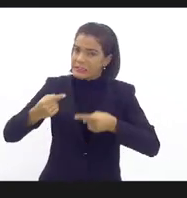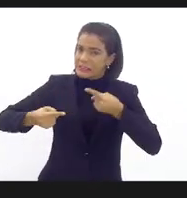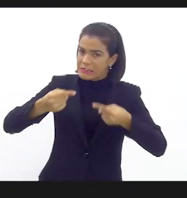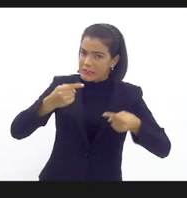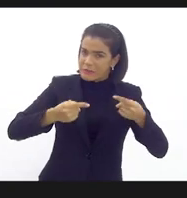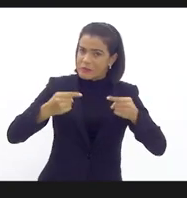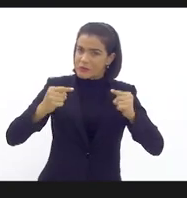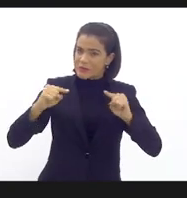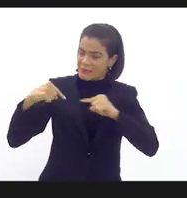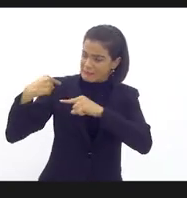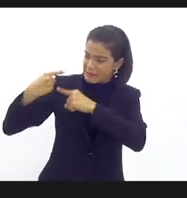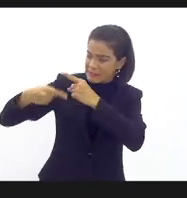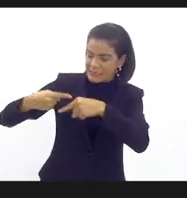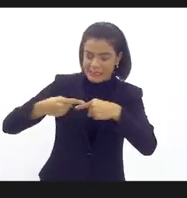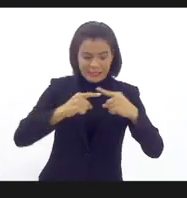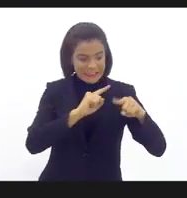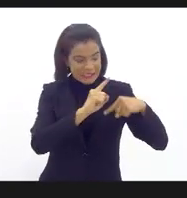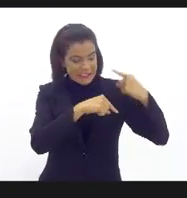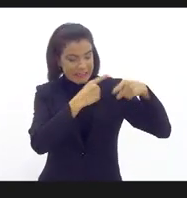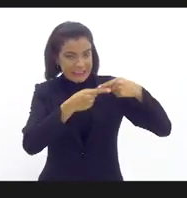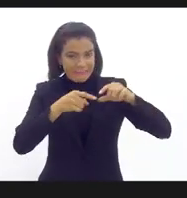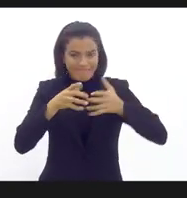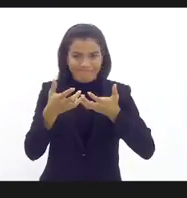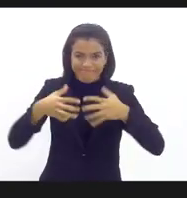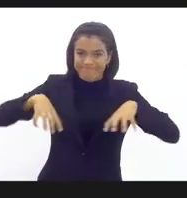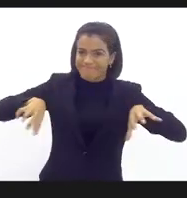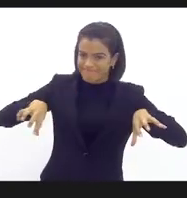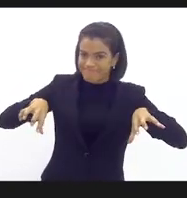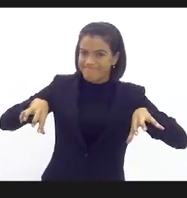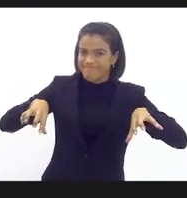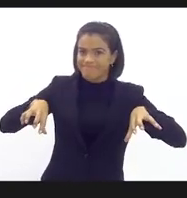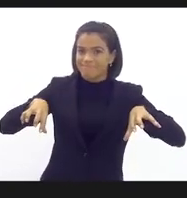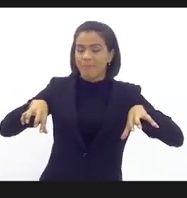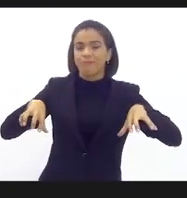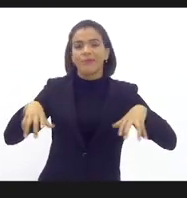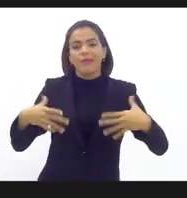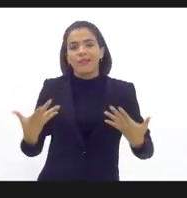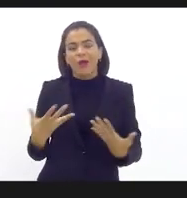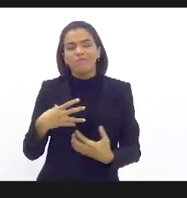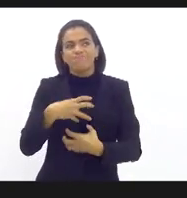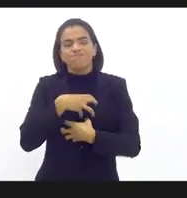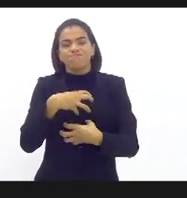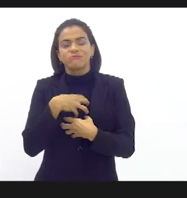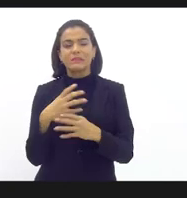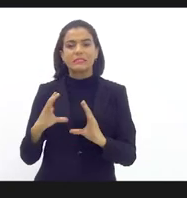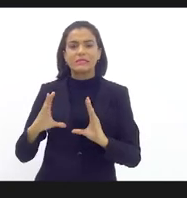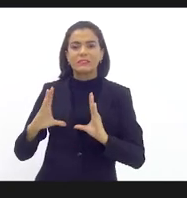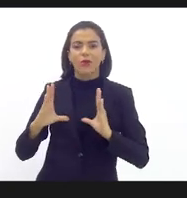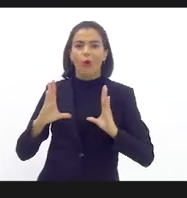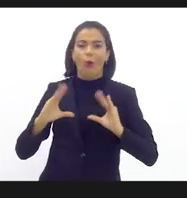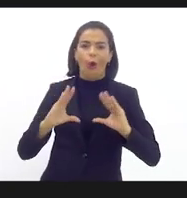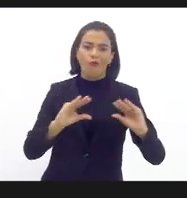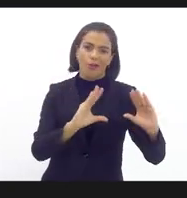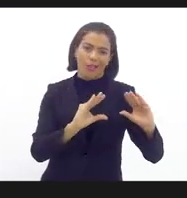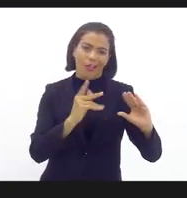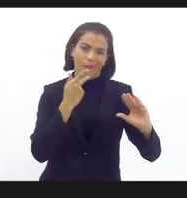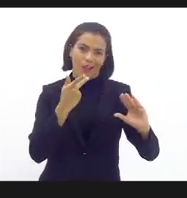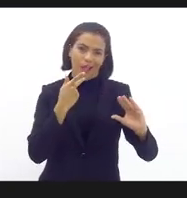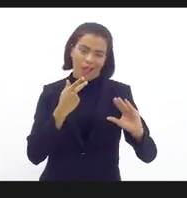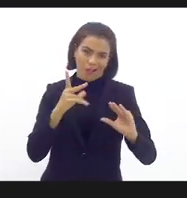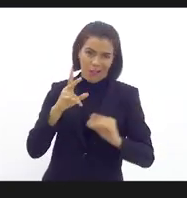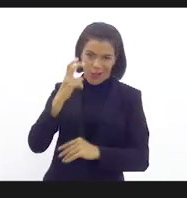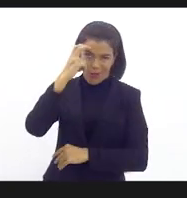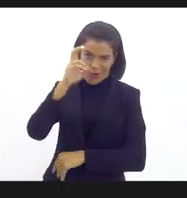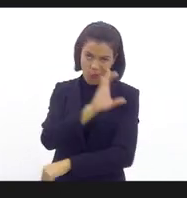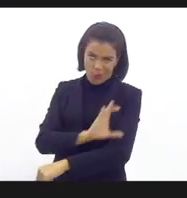trajetórias políticas distintas. Então, não nos sentimos confortáveis em falar de cultura indígena, porque